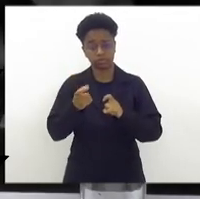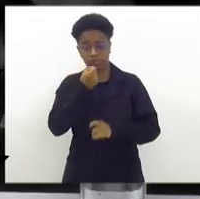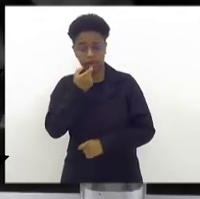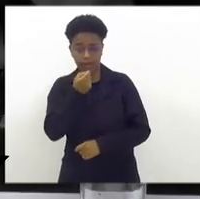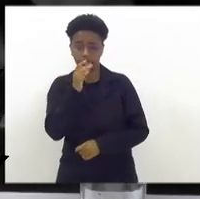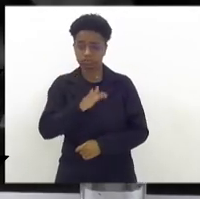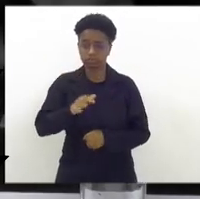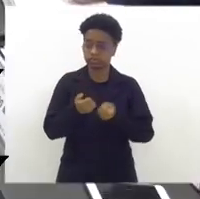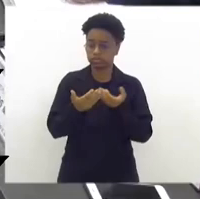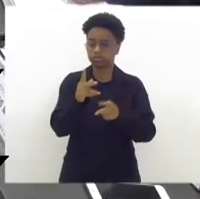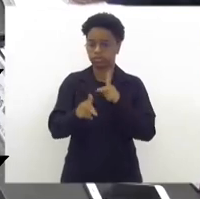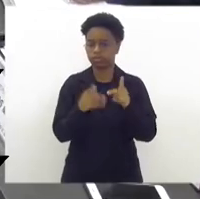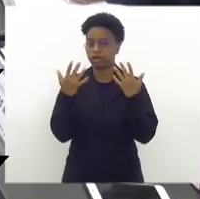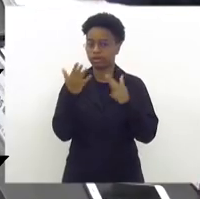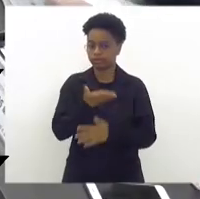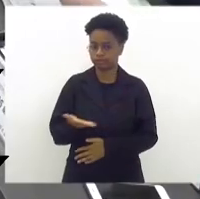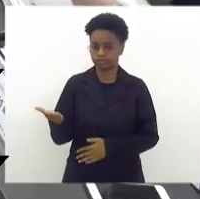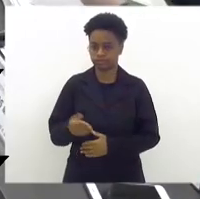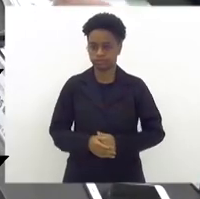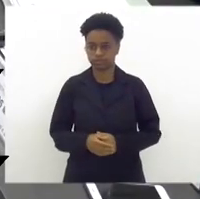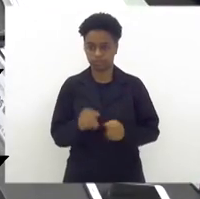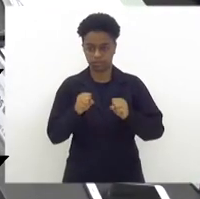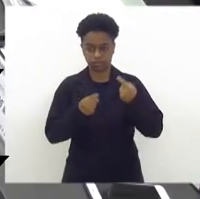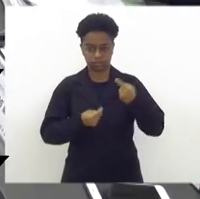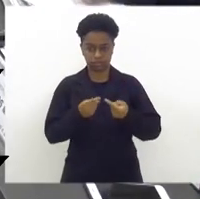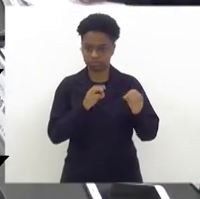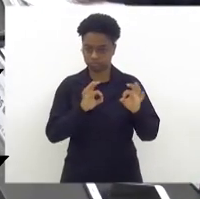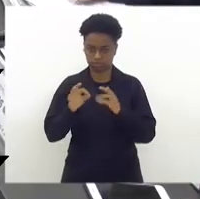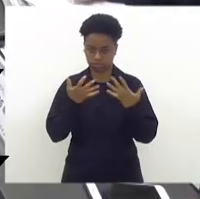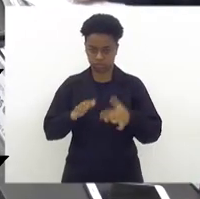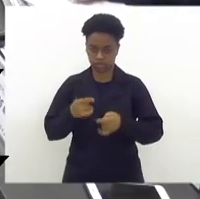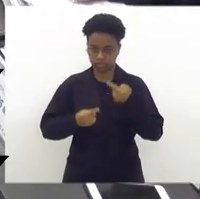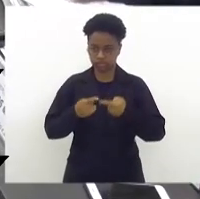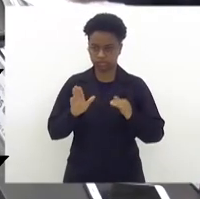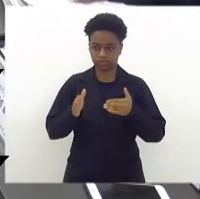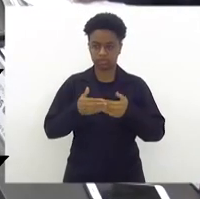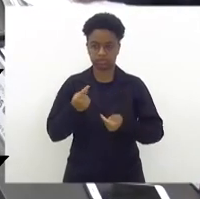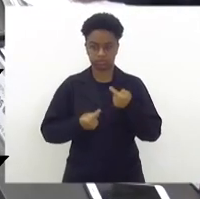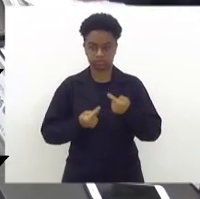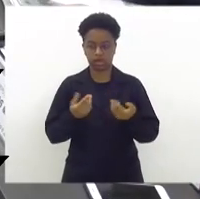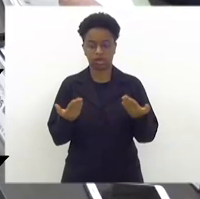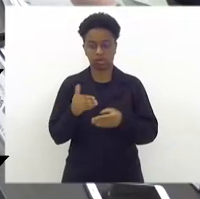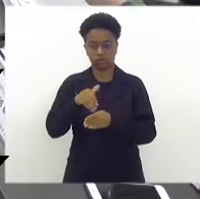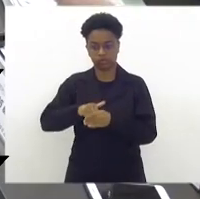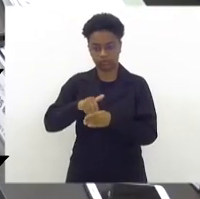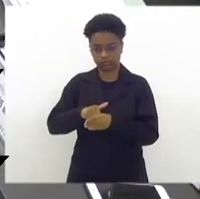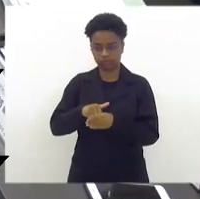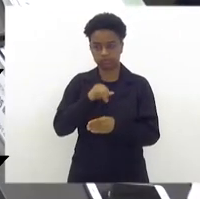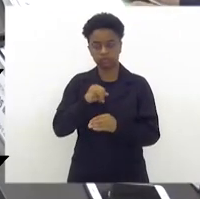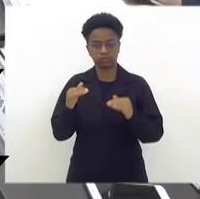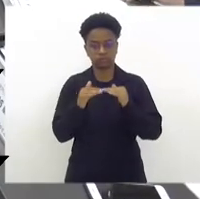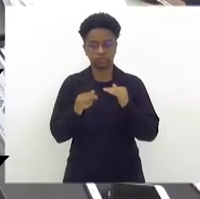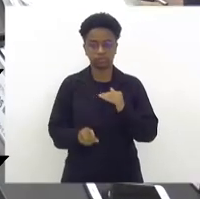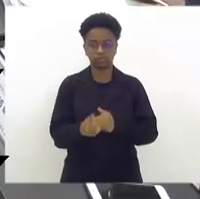todos os envolvidos. Em discussão, não havendo quem queira discutir, encerrada a discussão, em votação, senhores